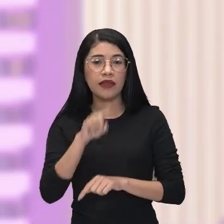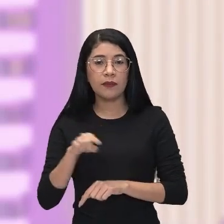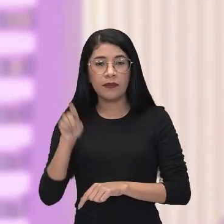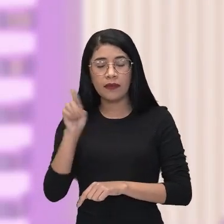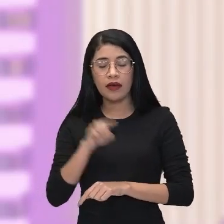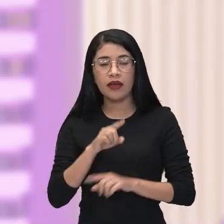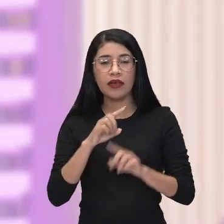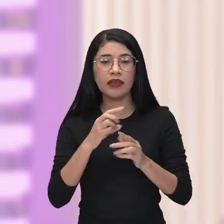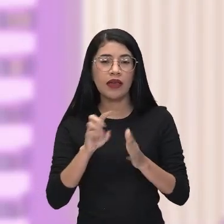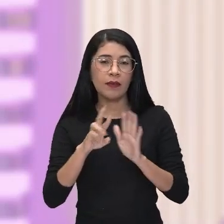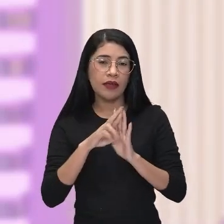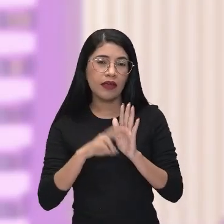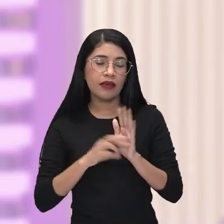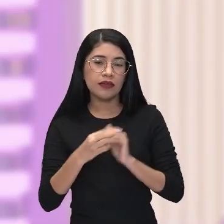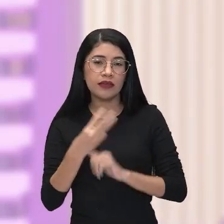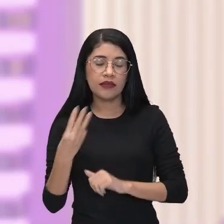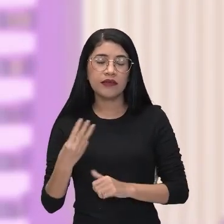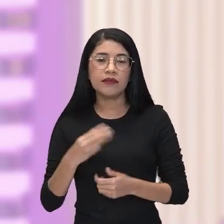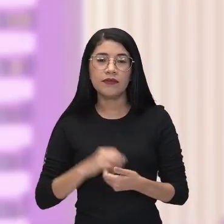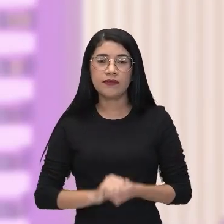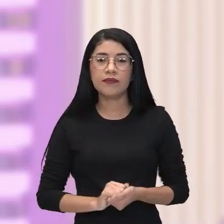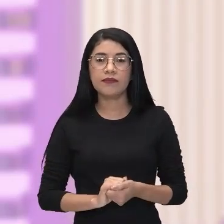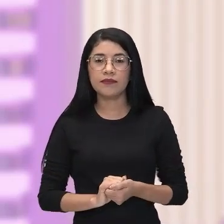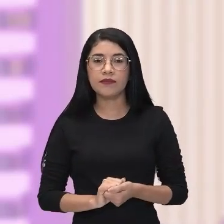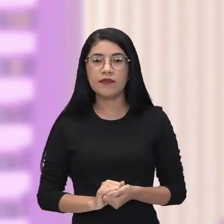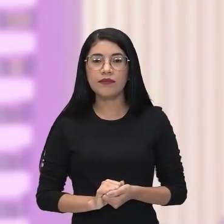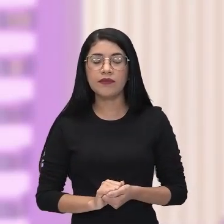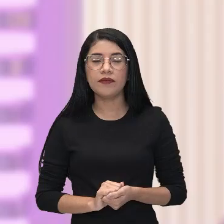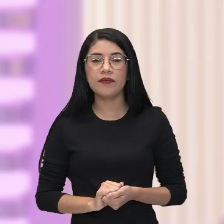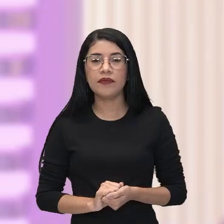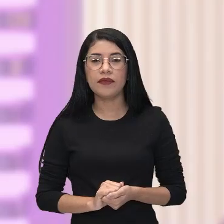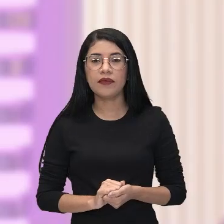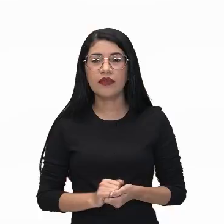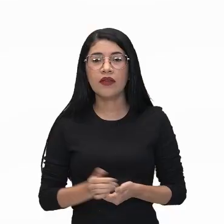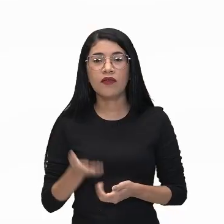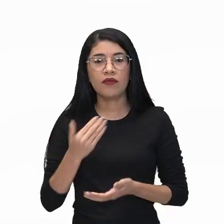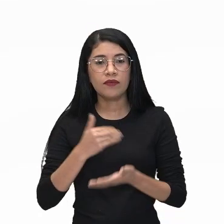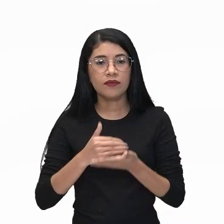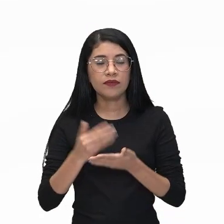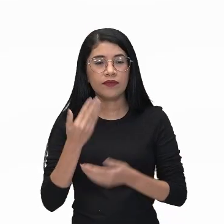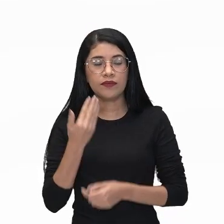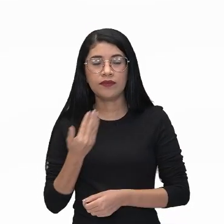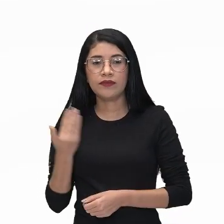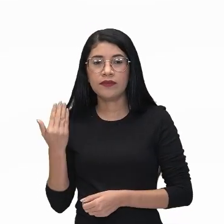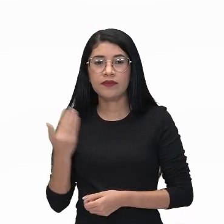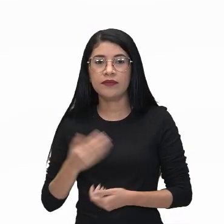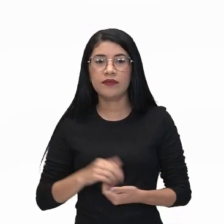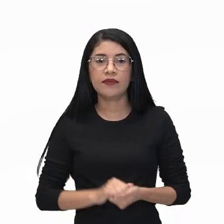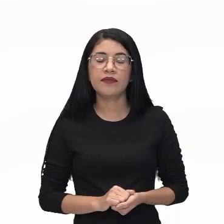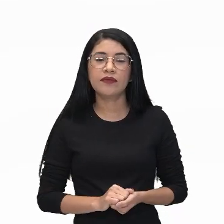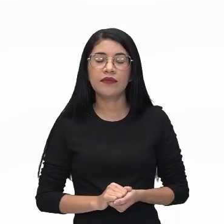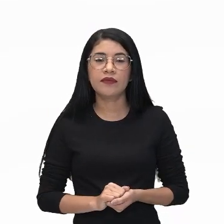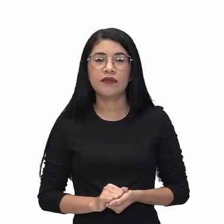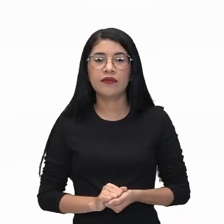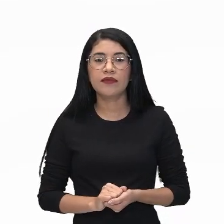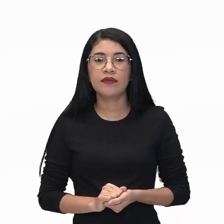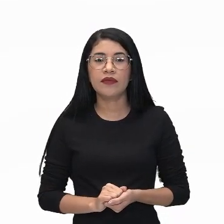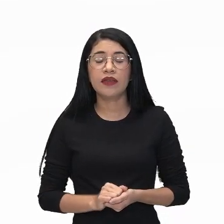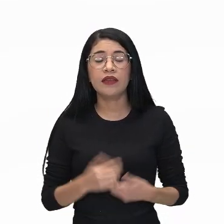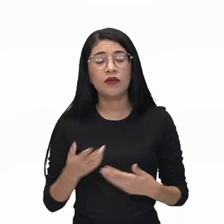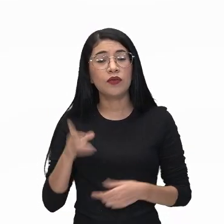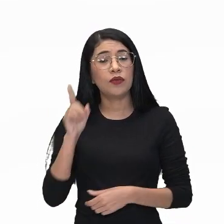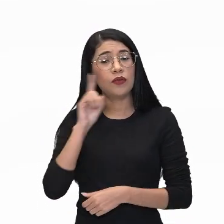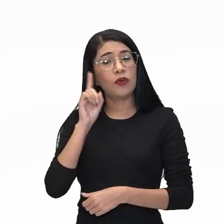aprender aí as nossas regras de 3, tudo bem? Então, vamos lá, acompanha comigo. Em nosso